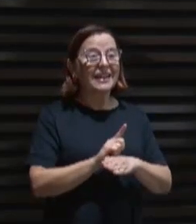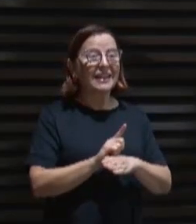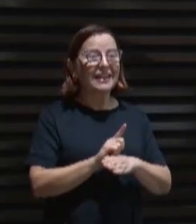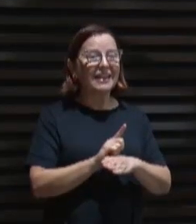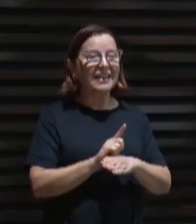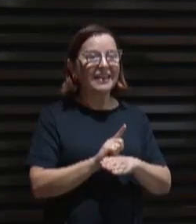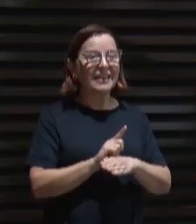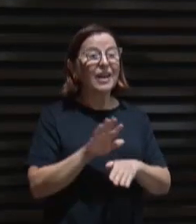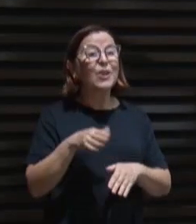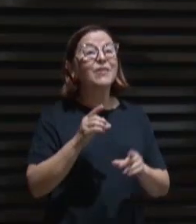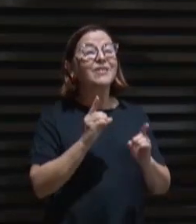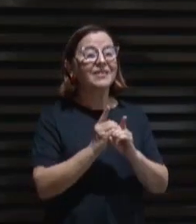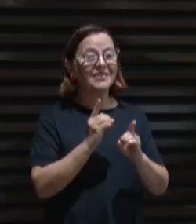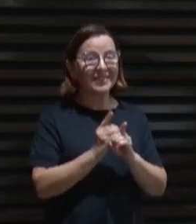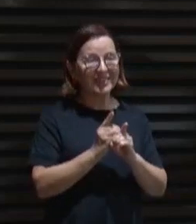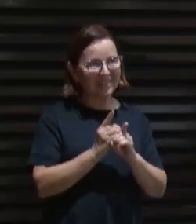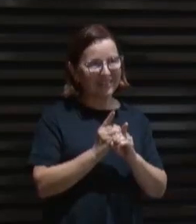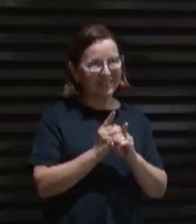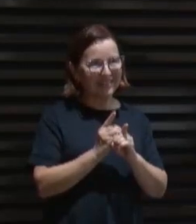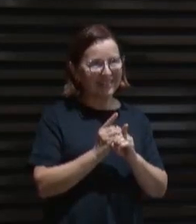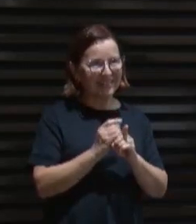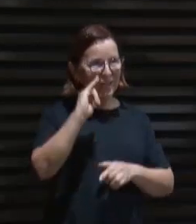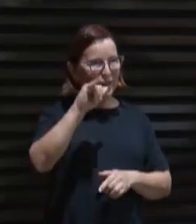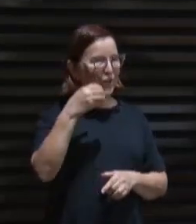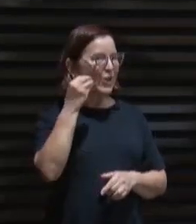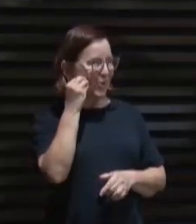Qual era o discípulo que não era da Galileia?